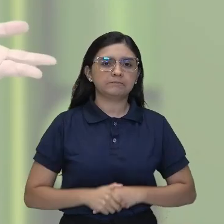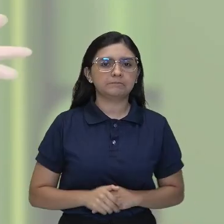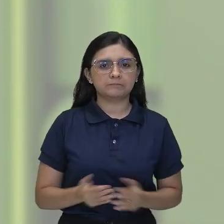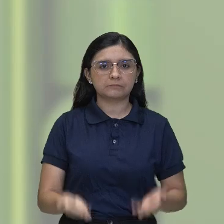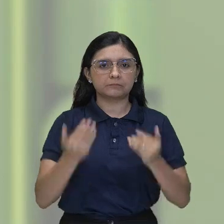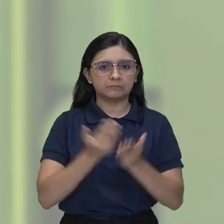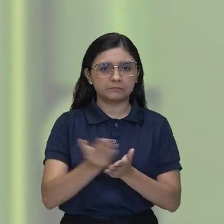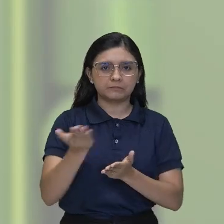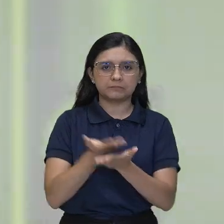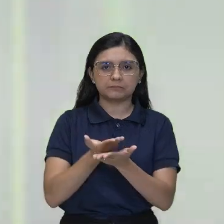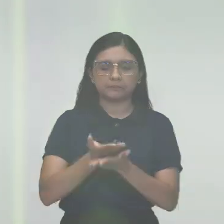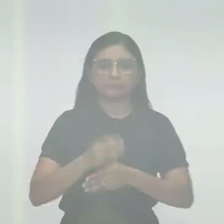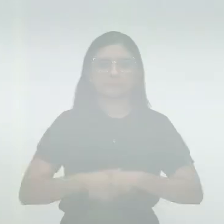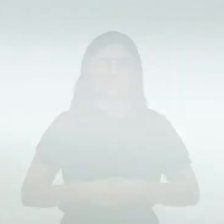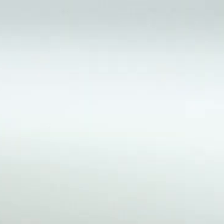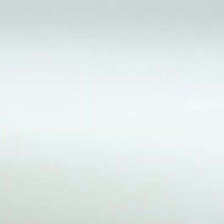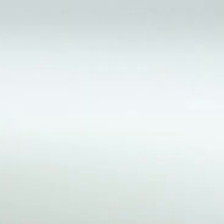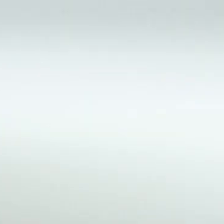vamos à aula.